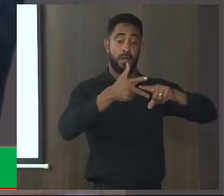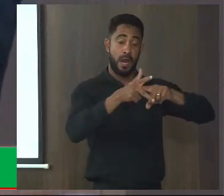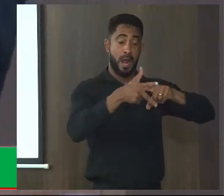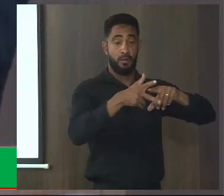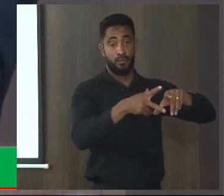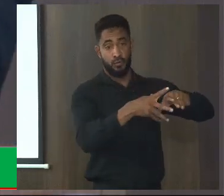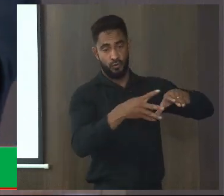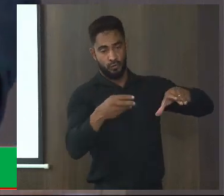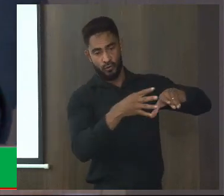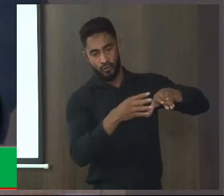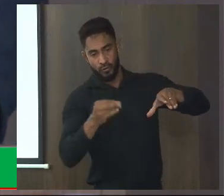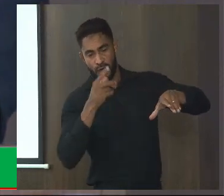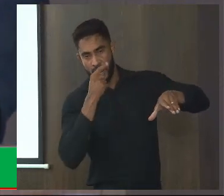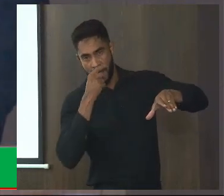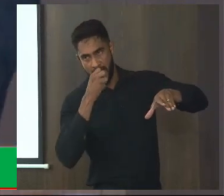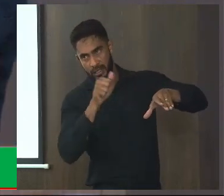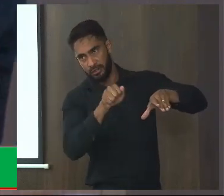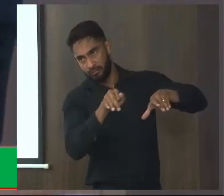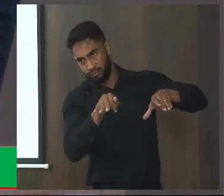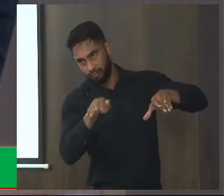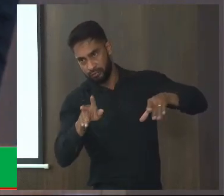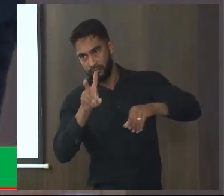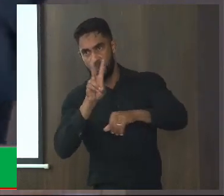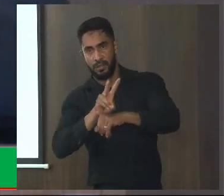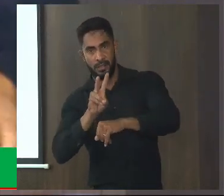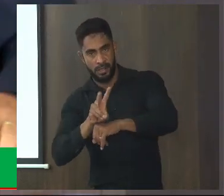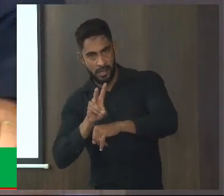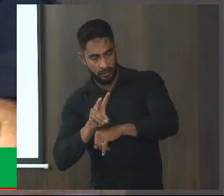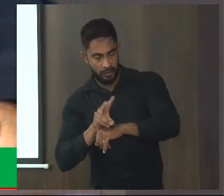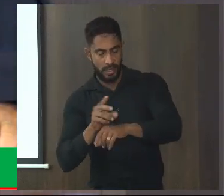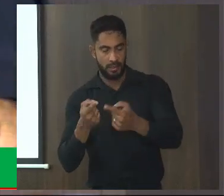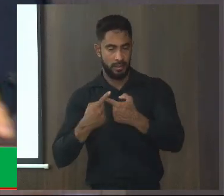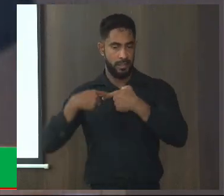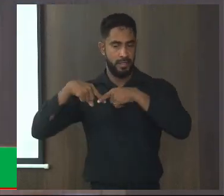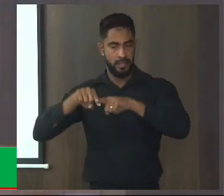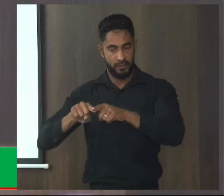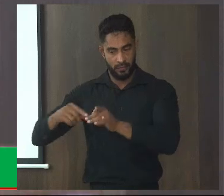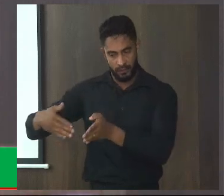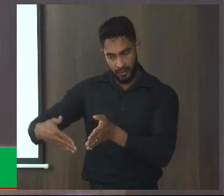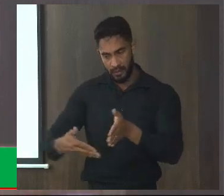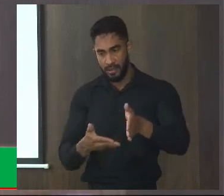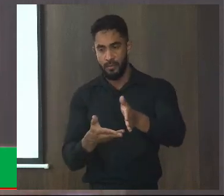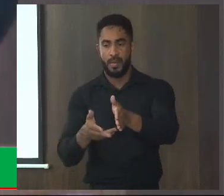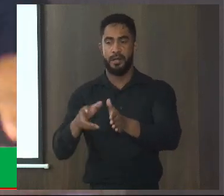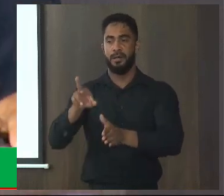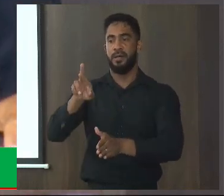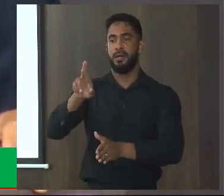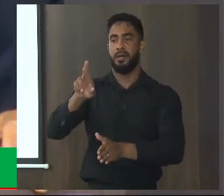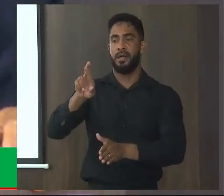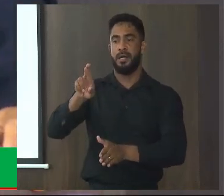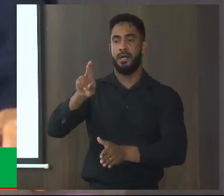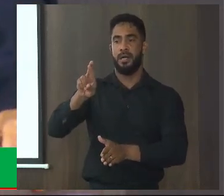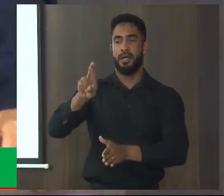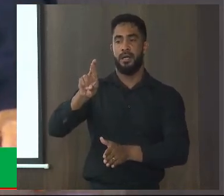essa água passa por uma estação de tratamento e é devolvida para o rio Ribeirão, que é afluente do rio Gurutuba.